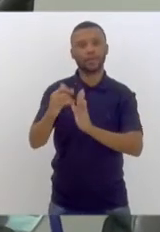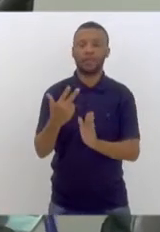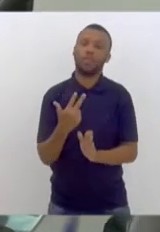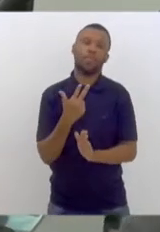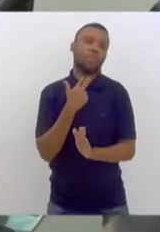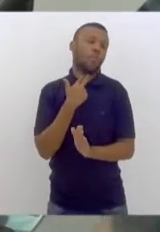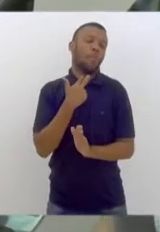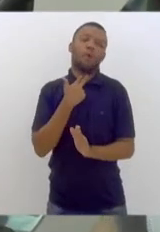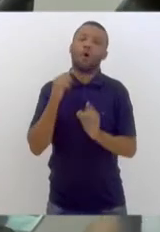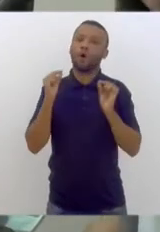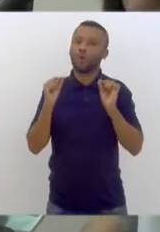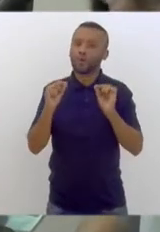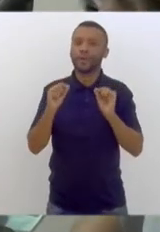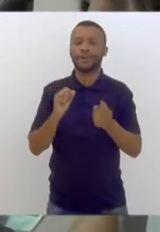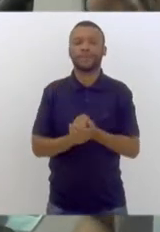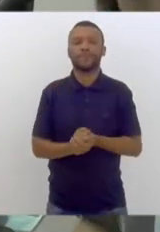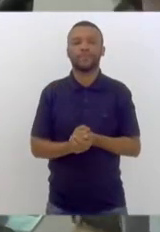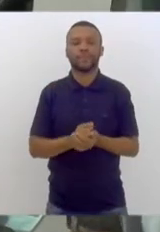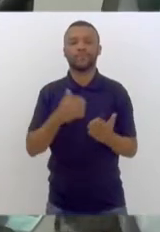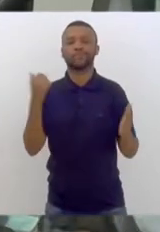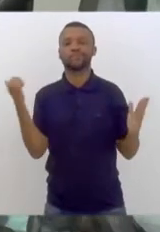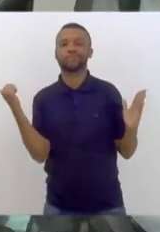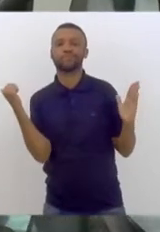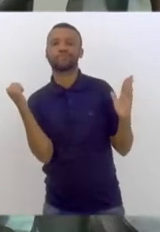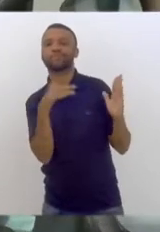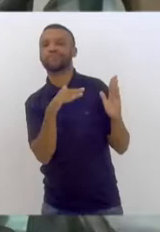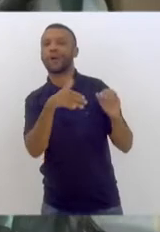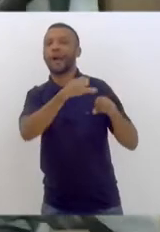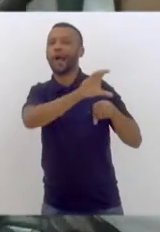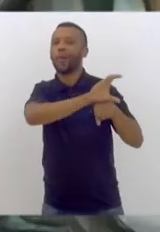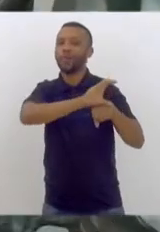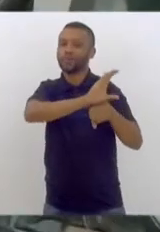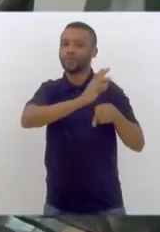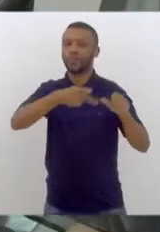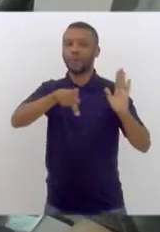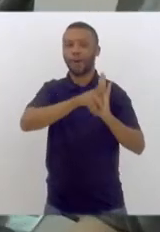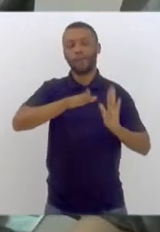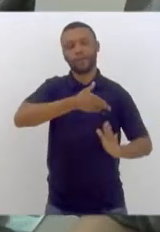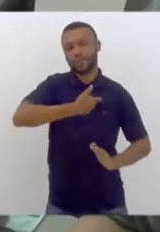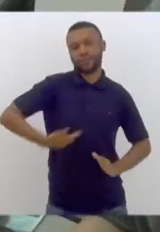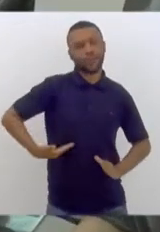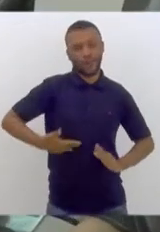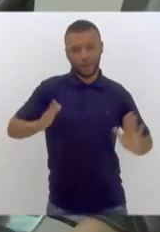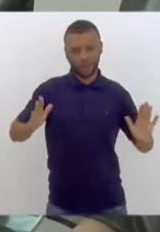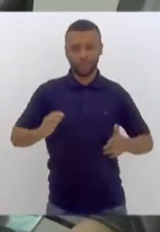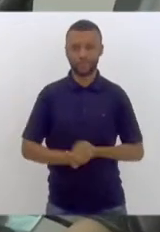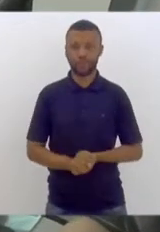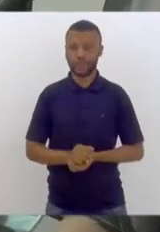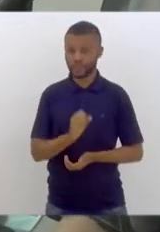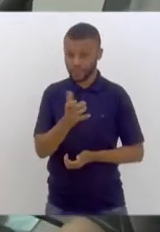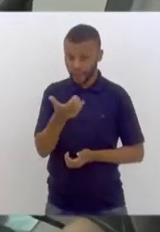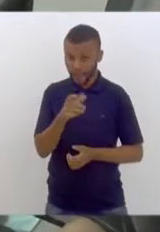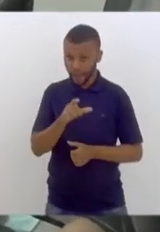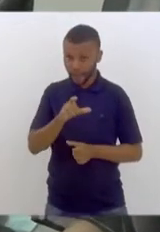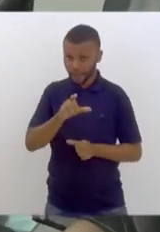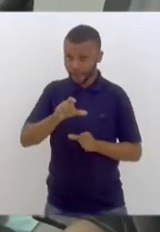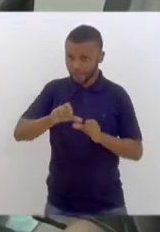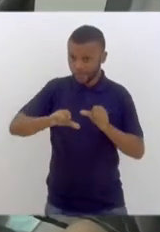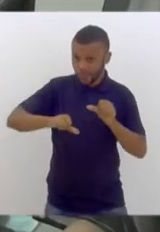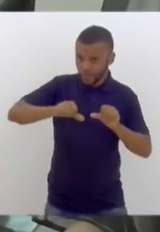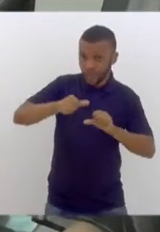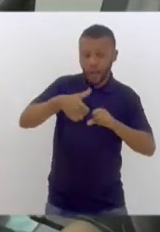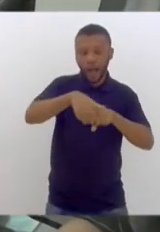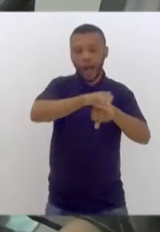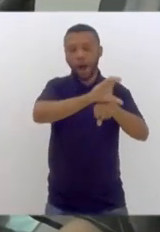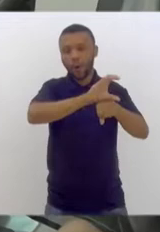pode desrespeitar a Constituição do Estado. Se quer mudar a Constituição do Estado, tem que mandar